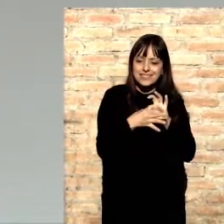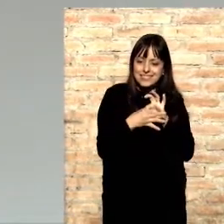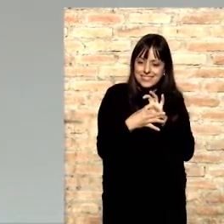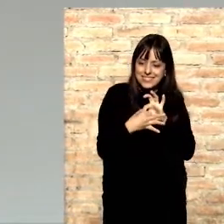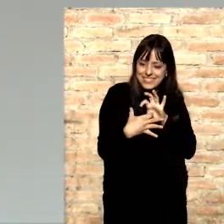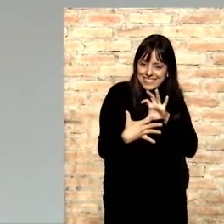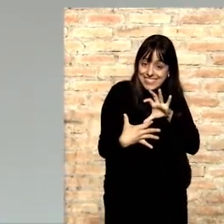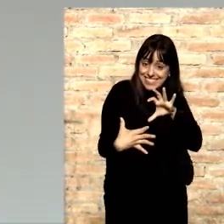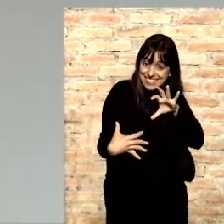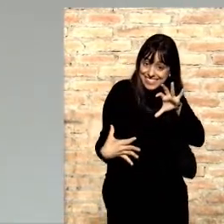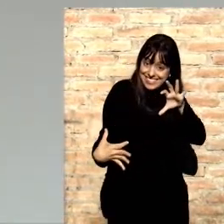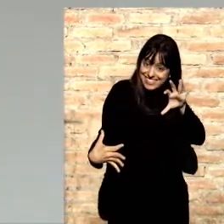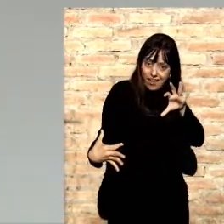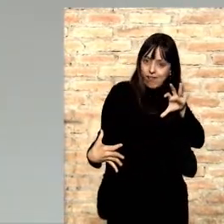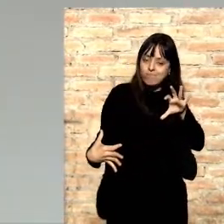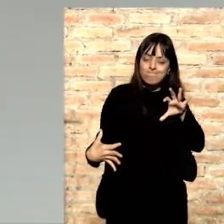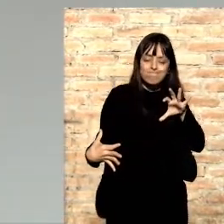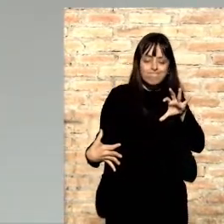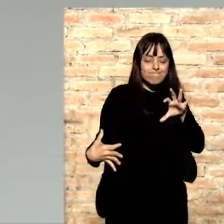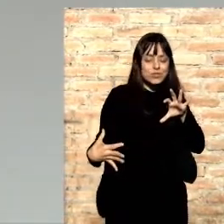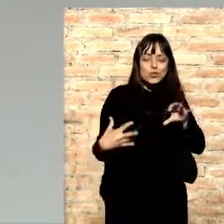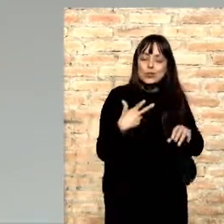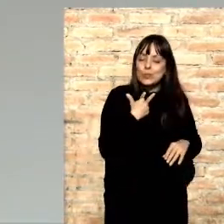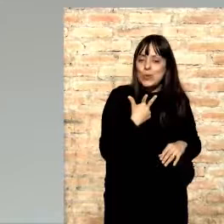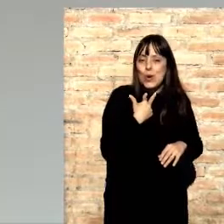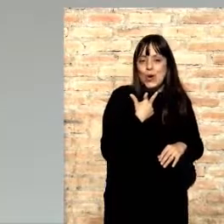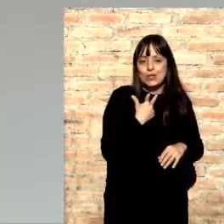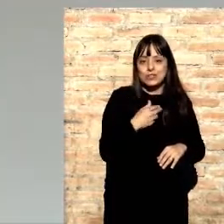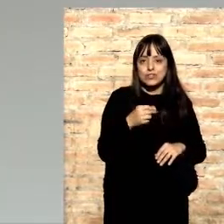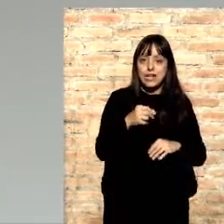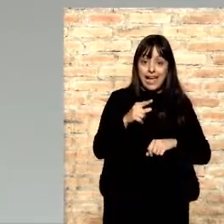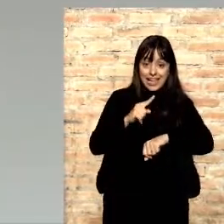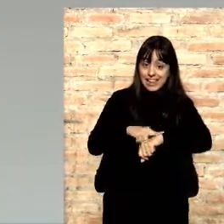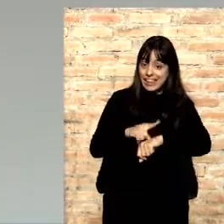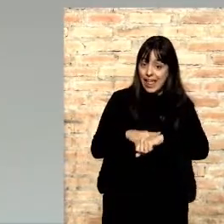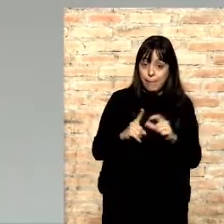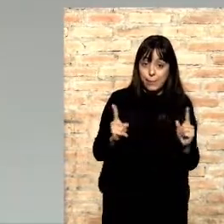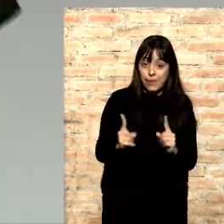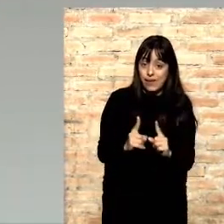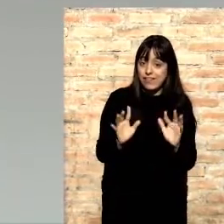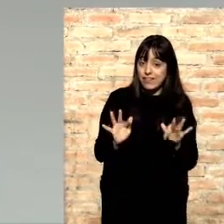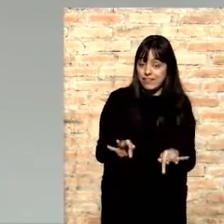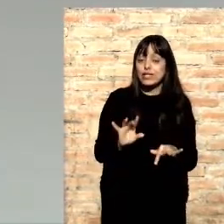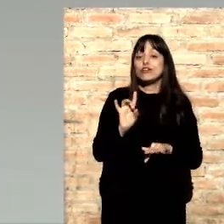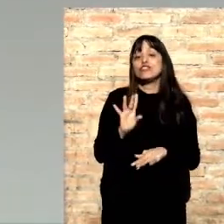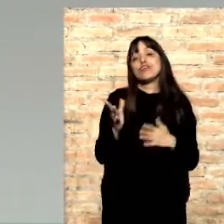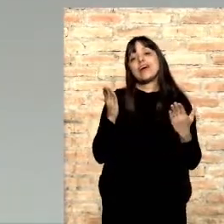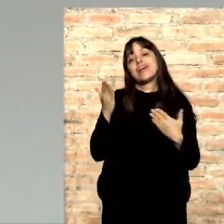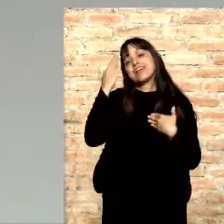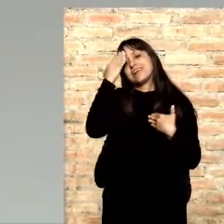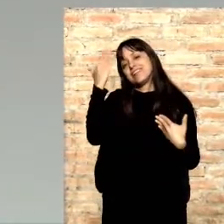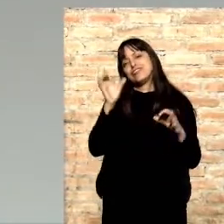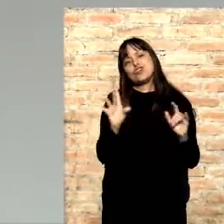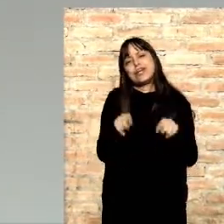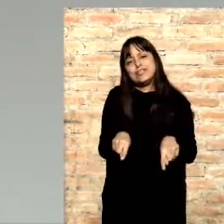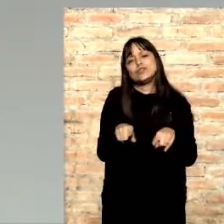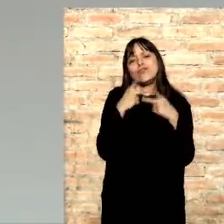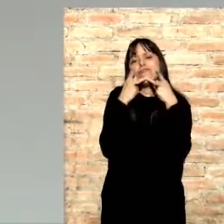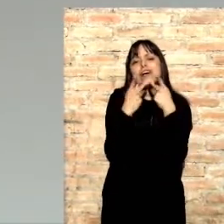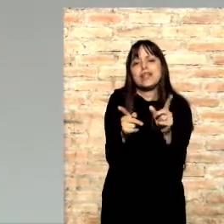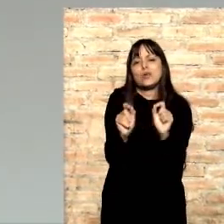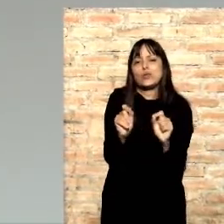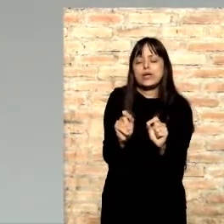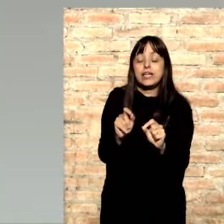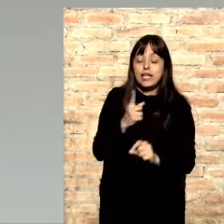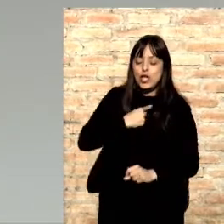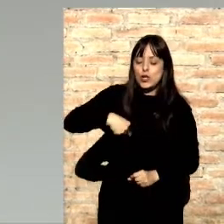soltar então aí já acabou o meu tempo é isso eu queria só dizer isso eu acho que a gente precisa